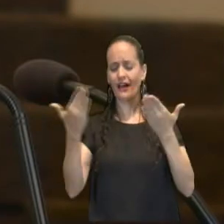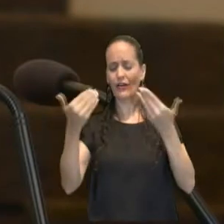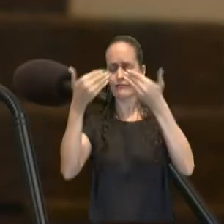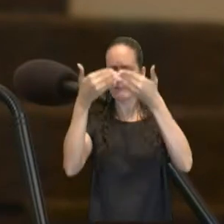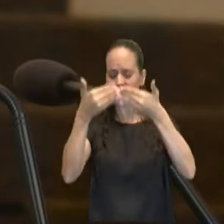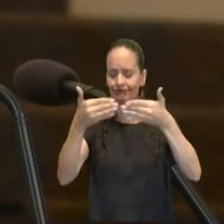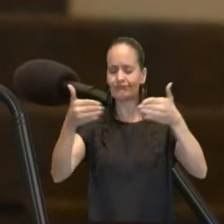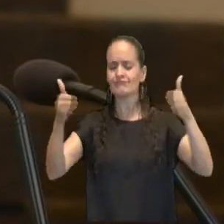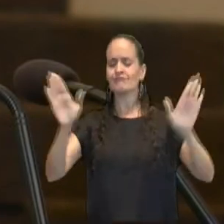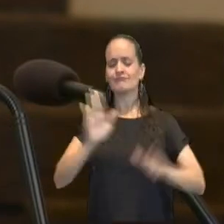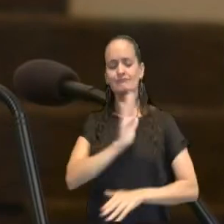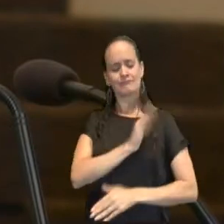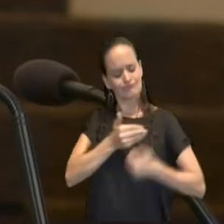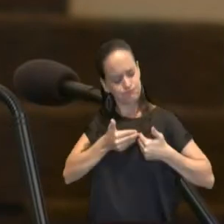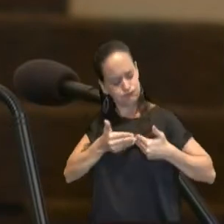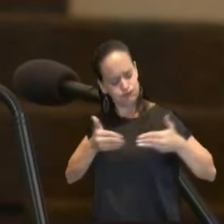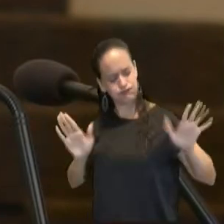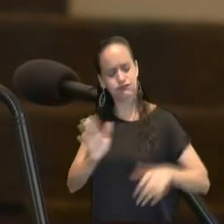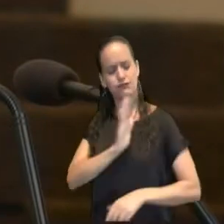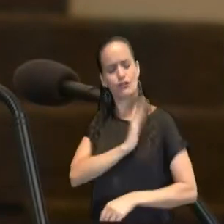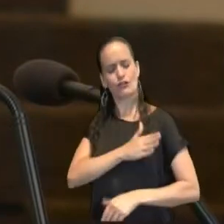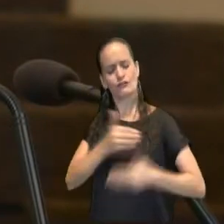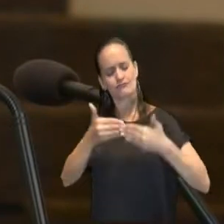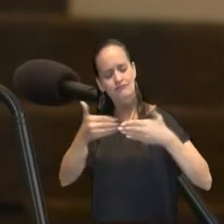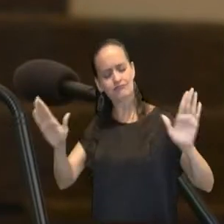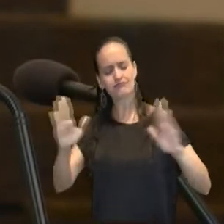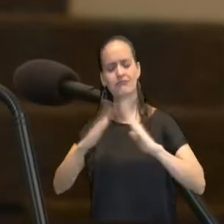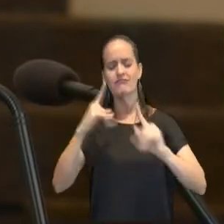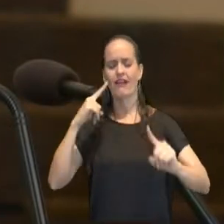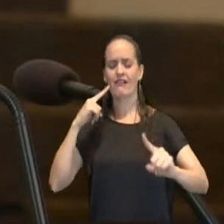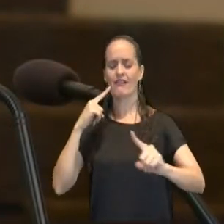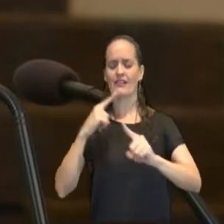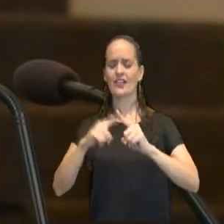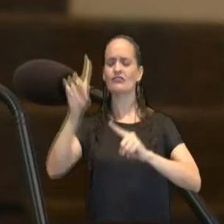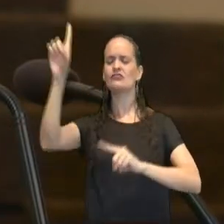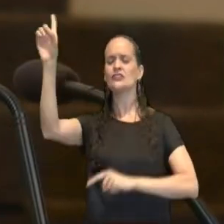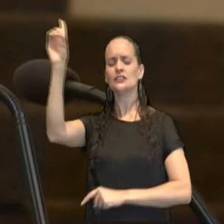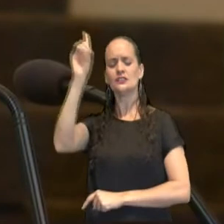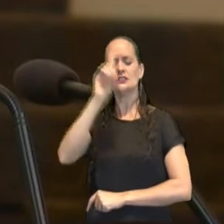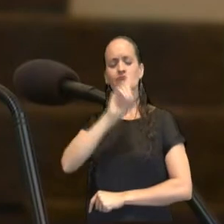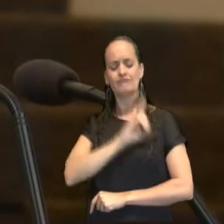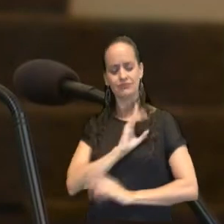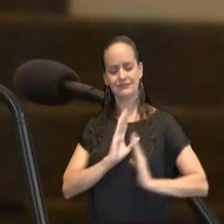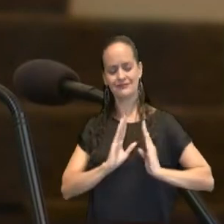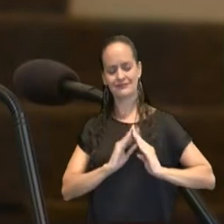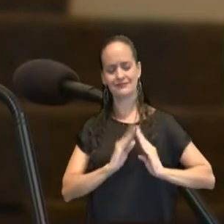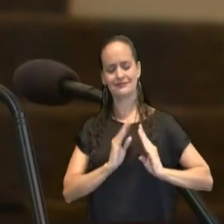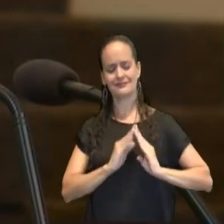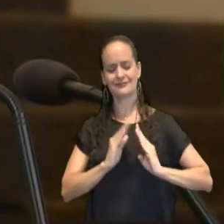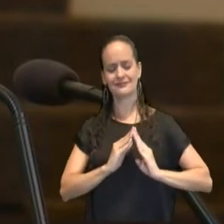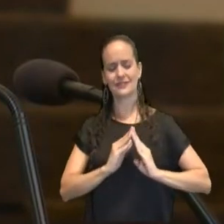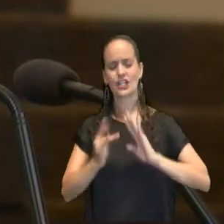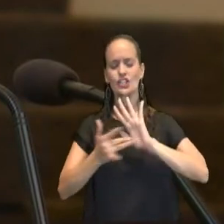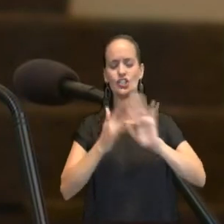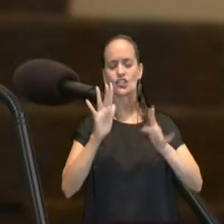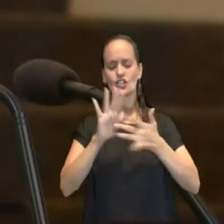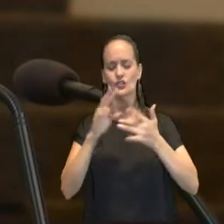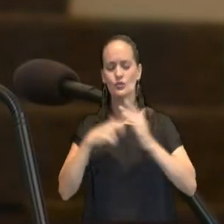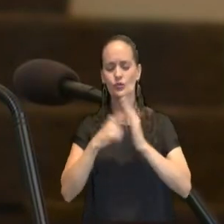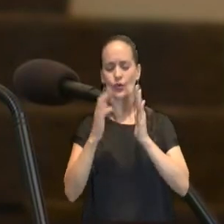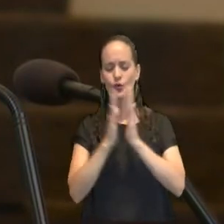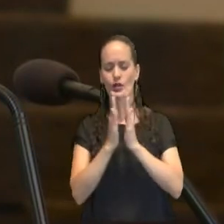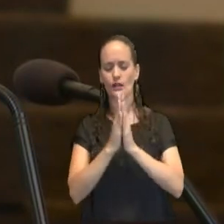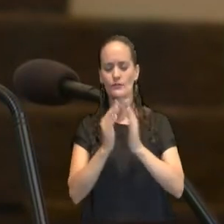portas do nosso coração, de nossa igreja, para que o Senhor possa entrar e fazer morada. Em Cristo Jesus nós